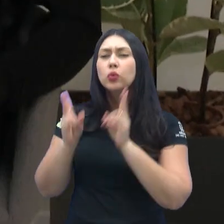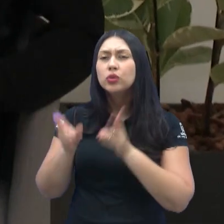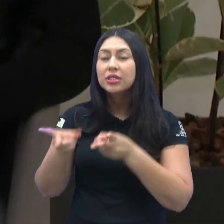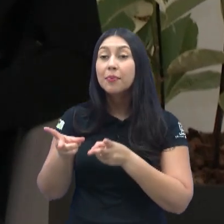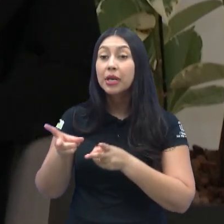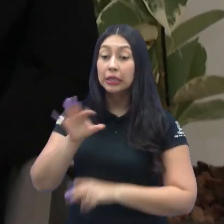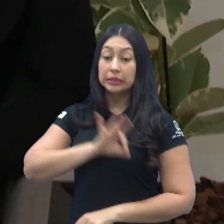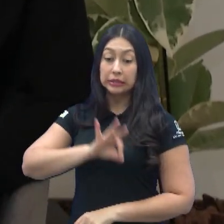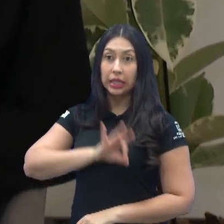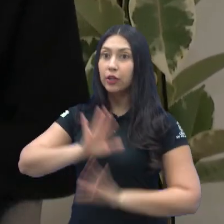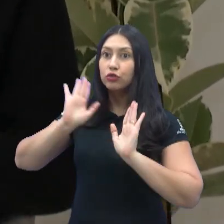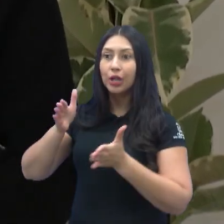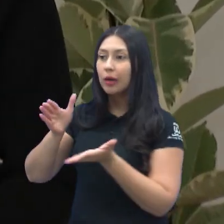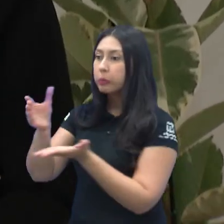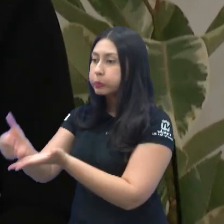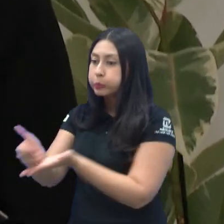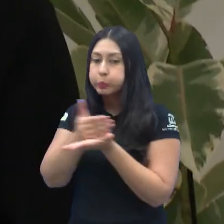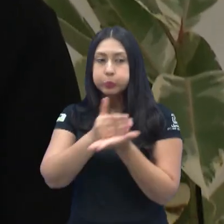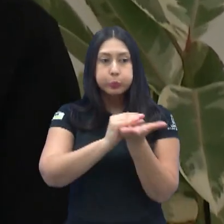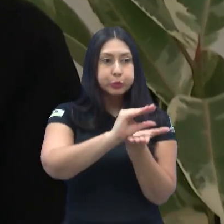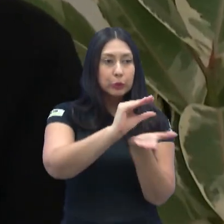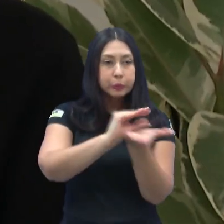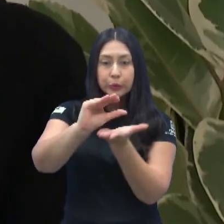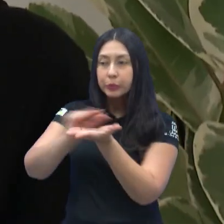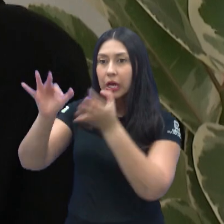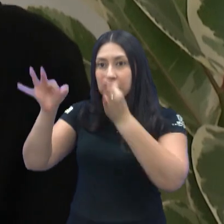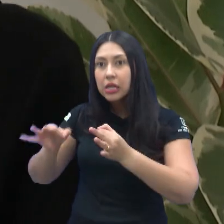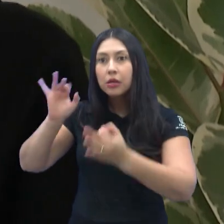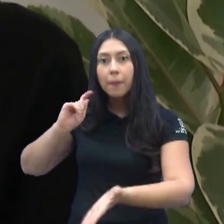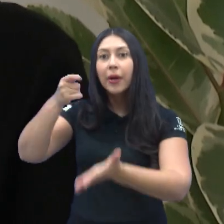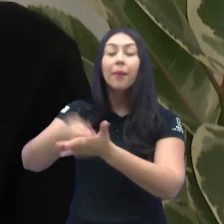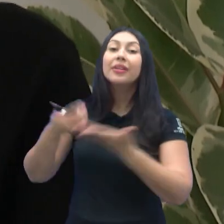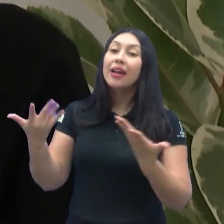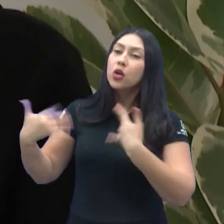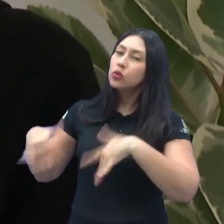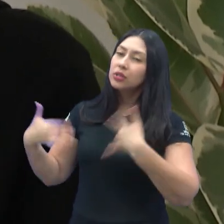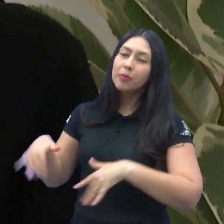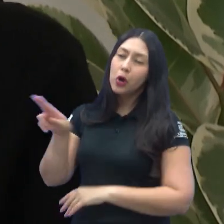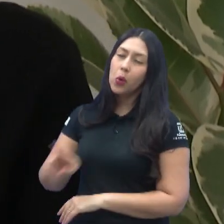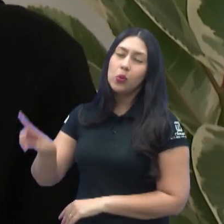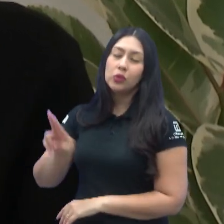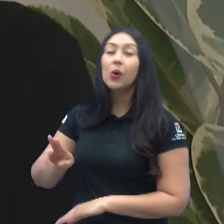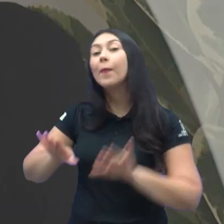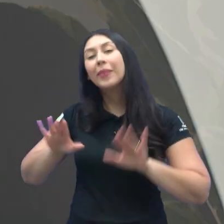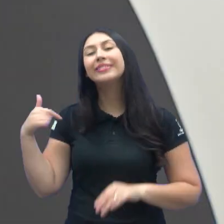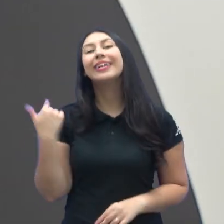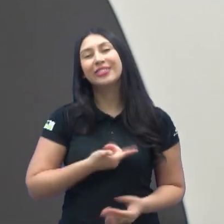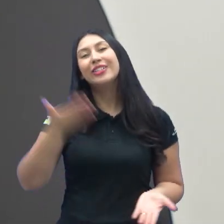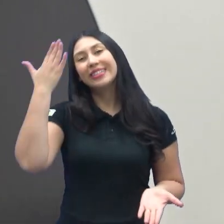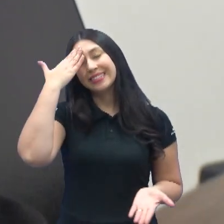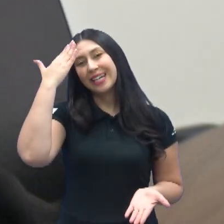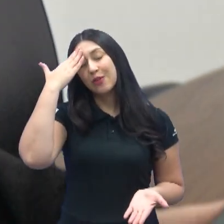pagamento, eu sempre deixo separado os valores para todos os tipos de contas, pagamentos, e o restante eu uso de saldo livre. Mas a gente sabe que a realidade de cada